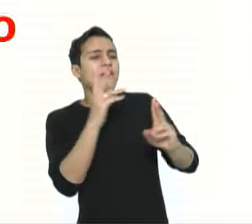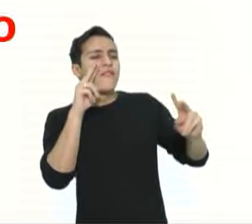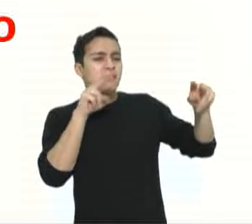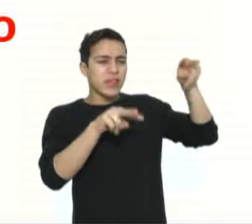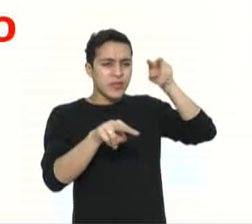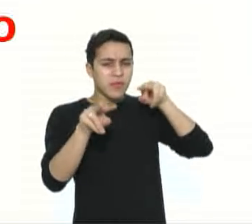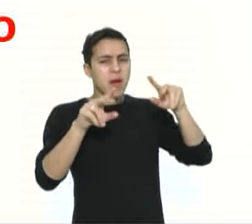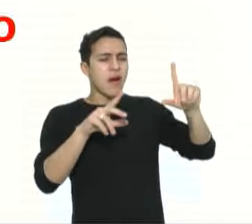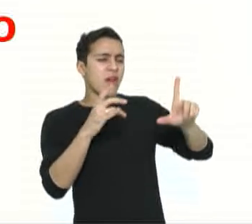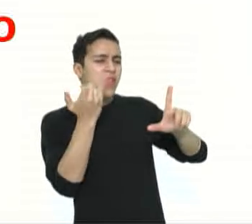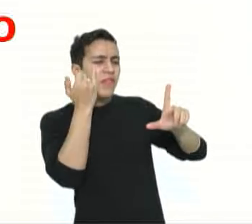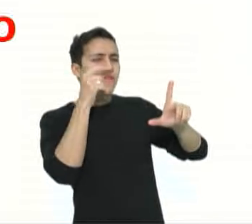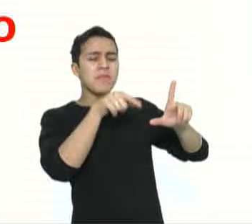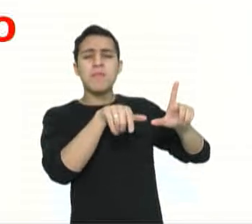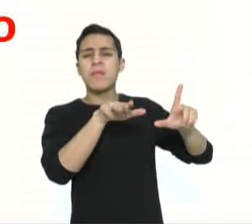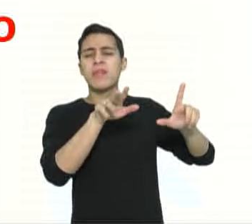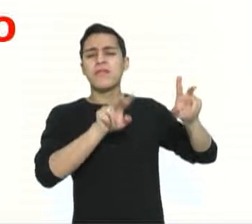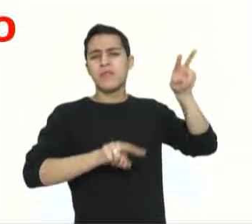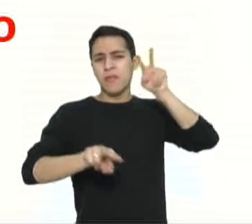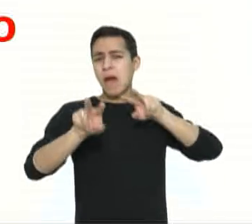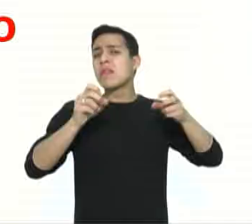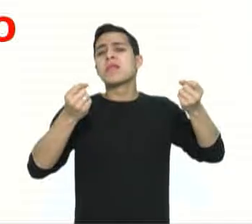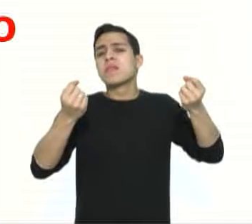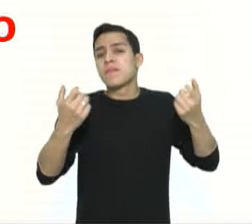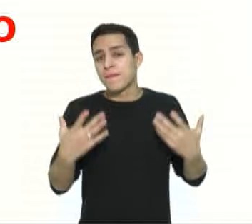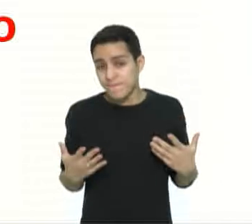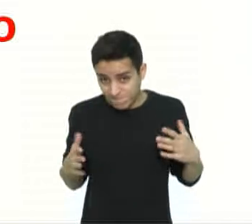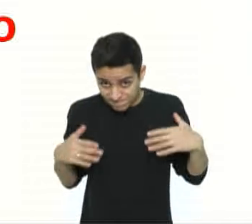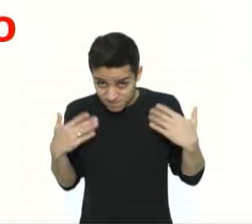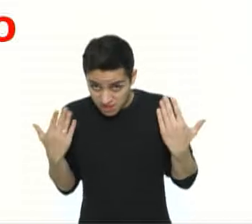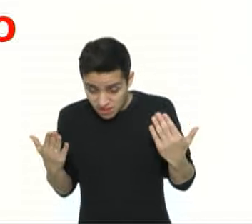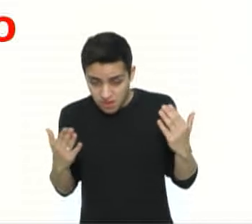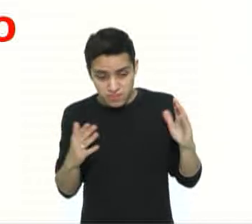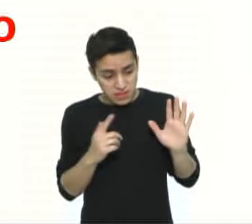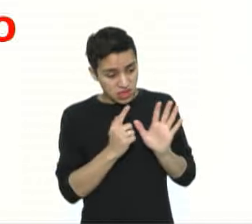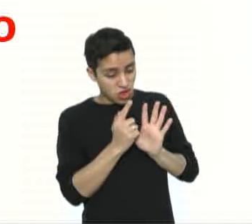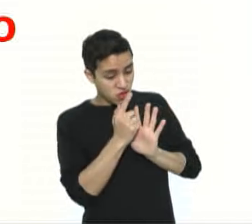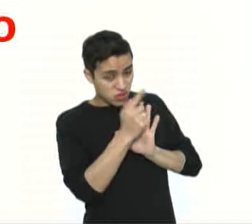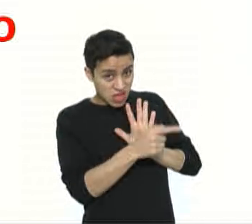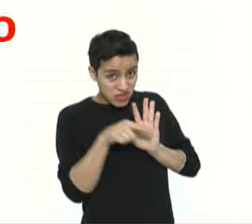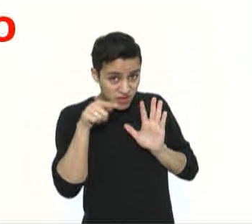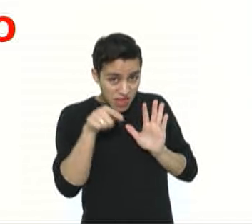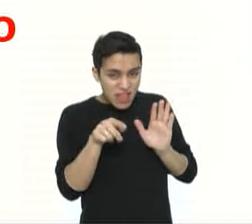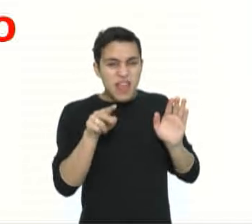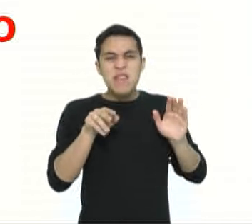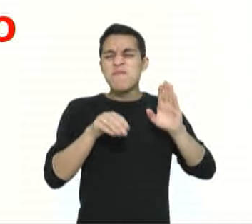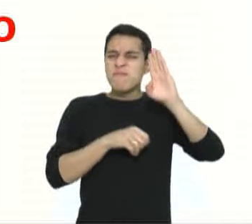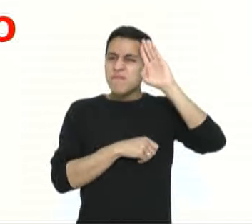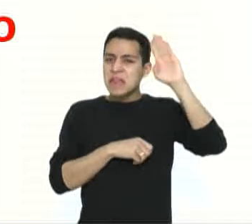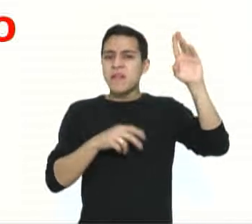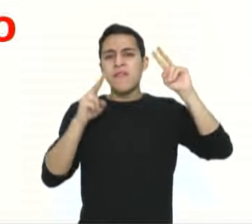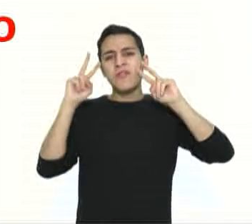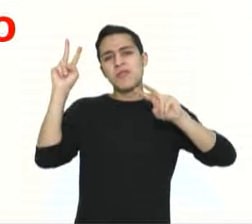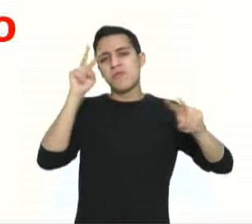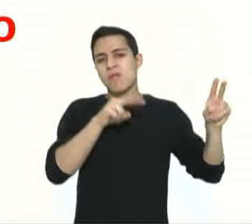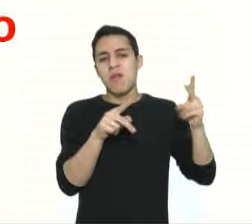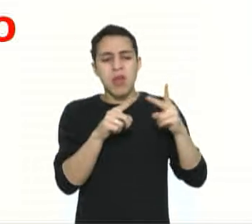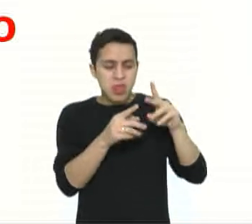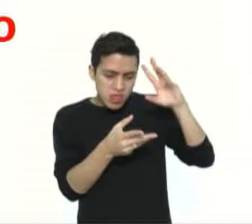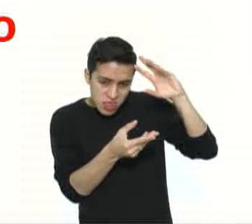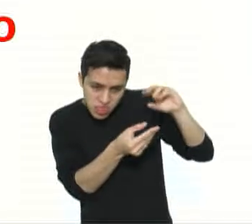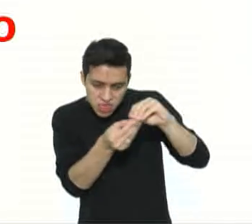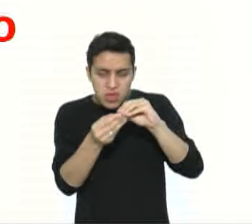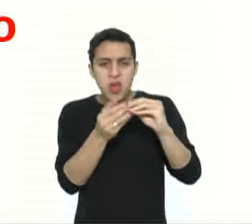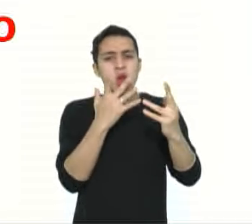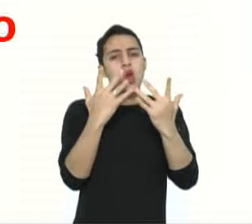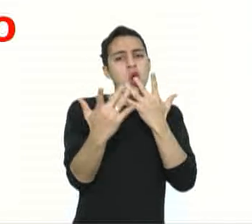tão visual? Explique isso. É um gênero que prima, né? Que prioriza pelo visual, pela síntese, pelas